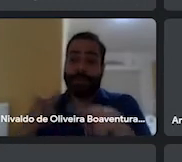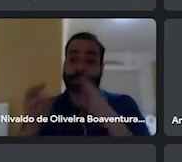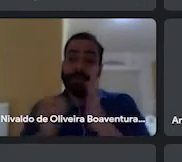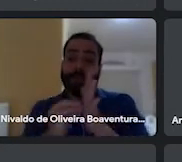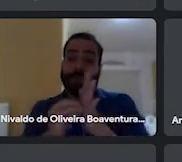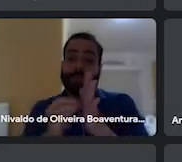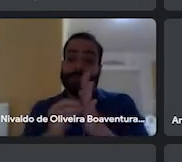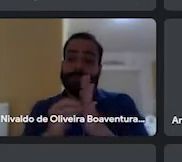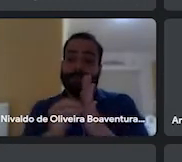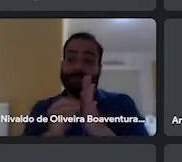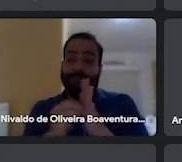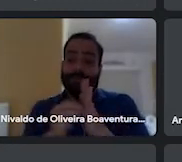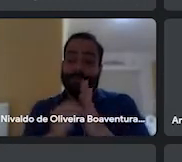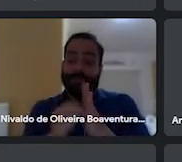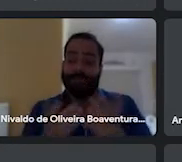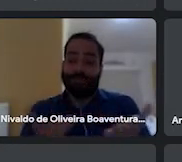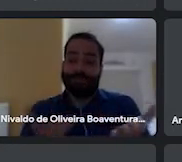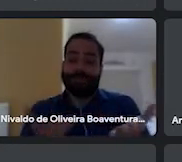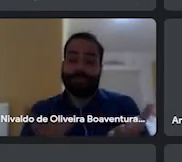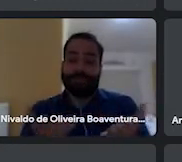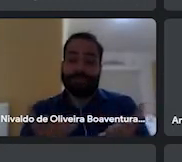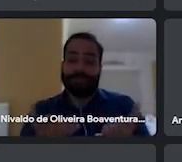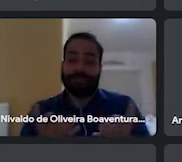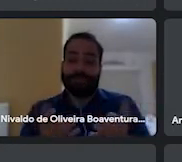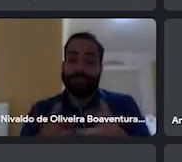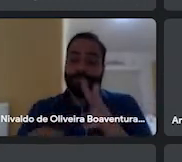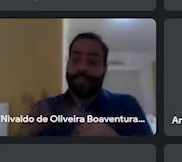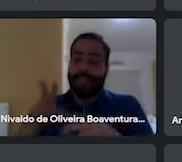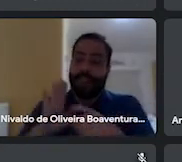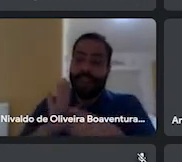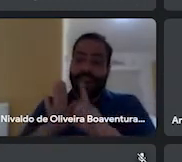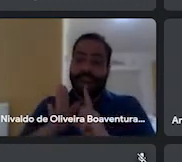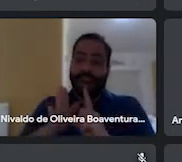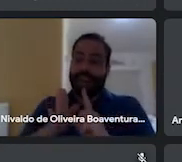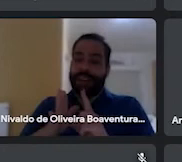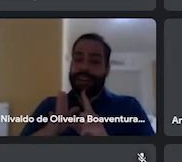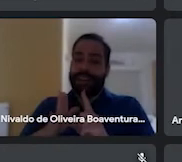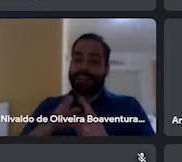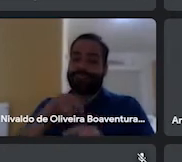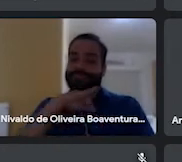Mal feita, uma análise preliminar de risco mal feita.